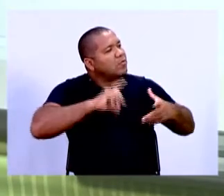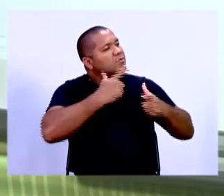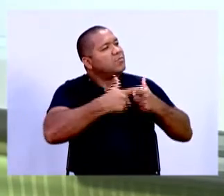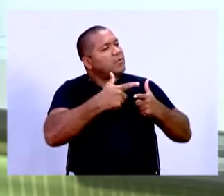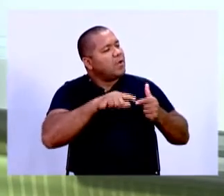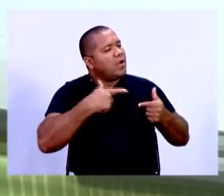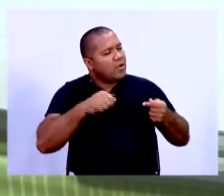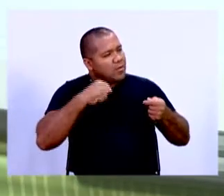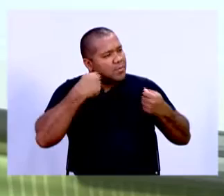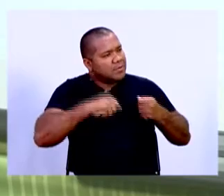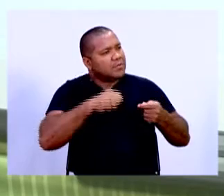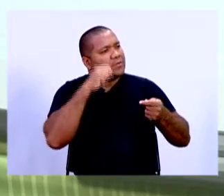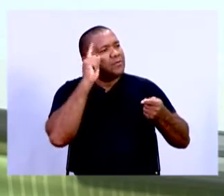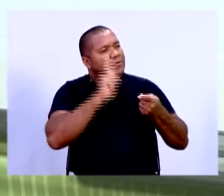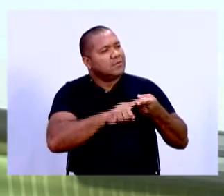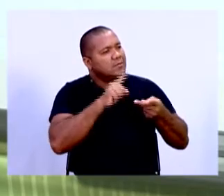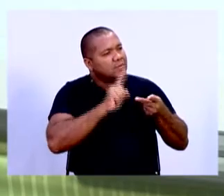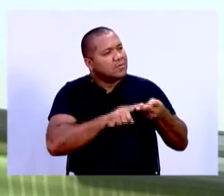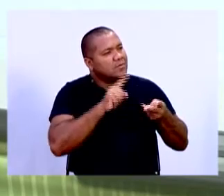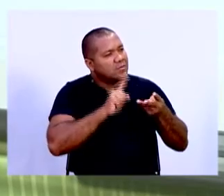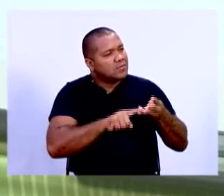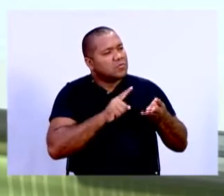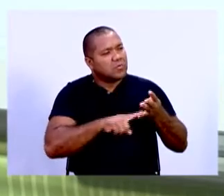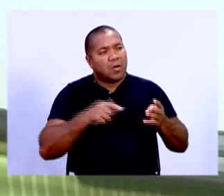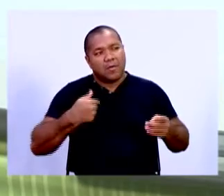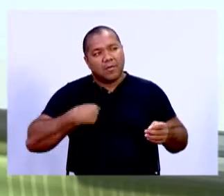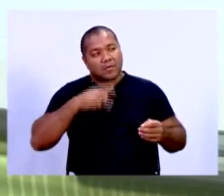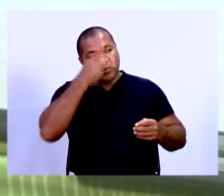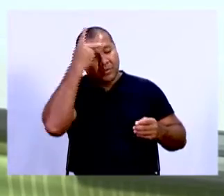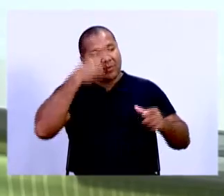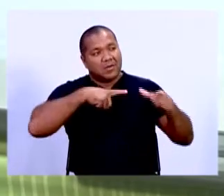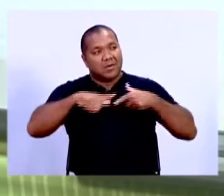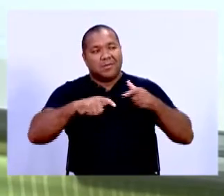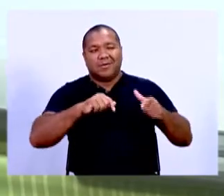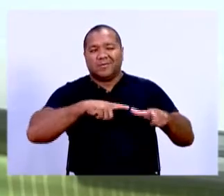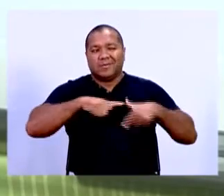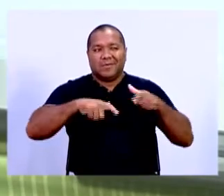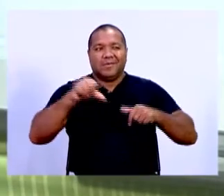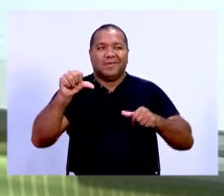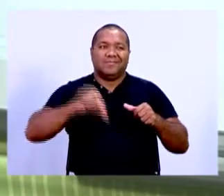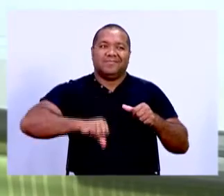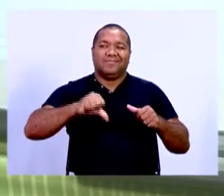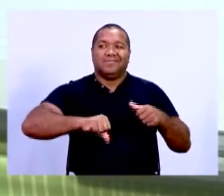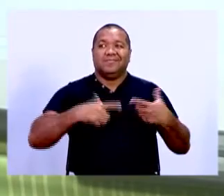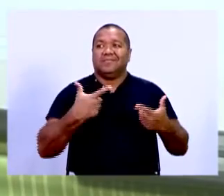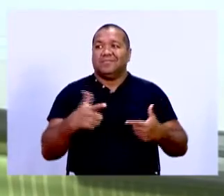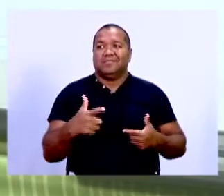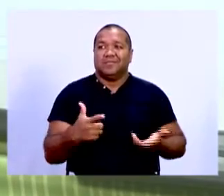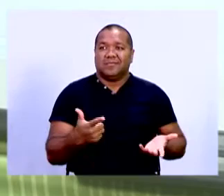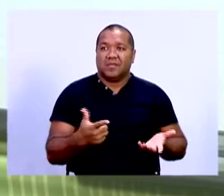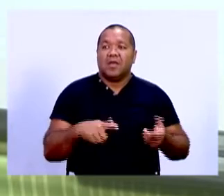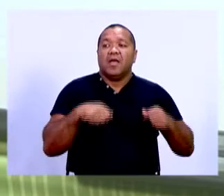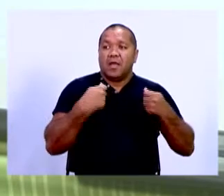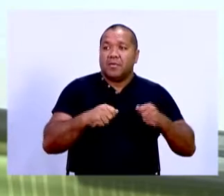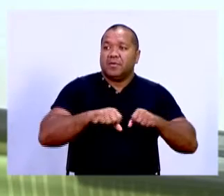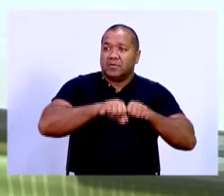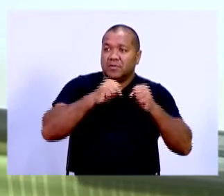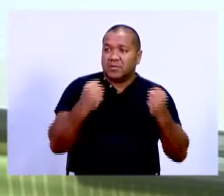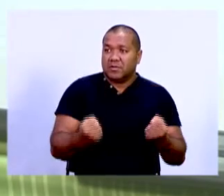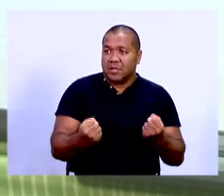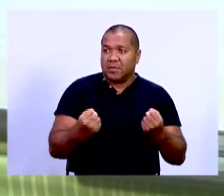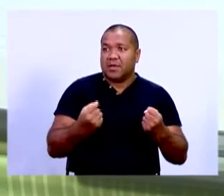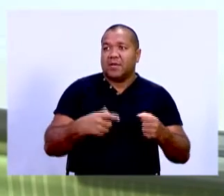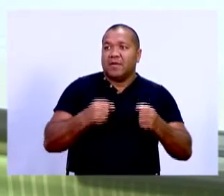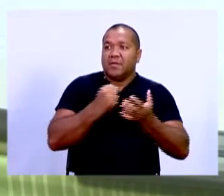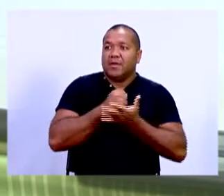Eu preciso resolver isso, os meus técnicos não trabalham direito, eu preciso de um sistema que vá conjugar tudo isso e